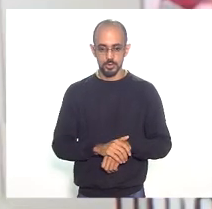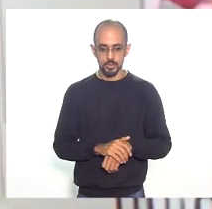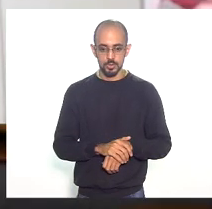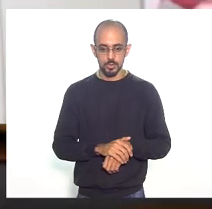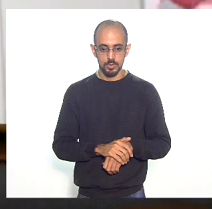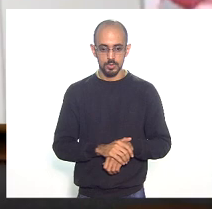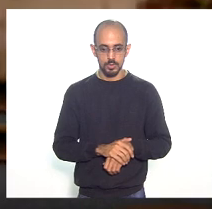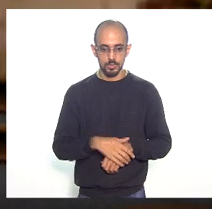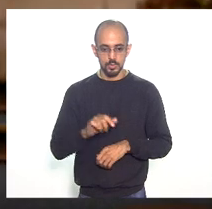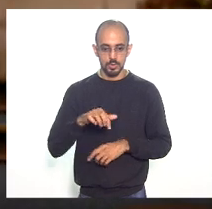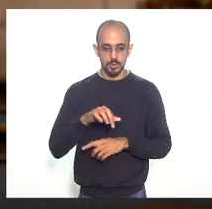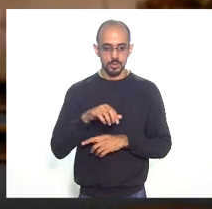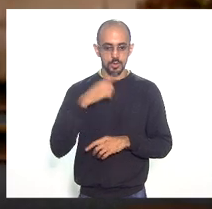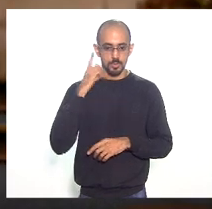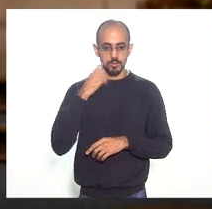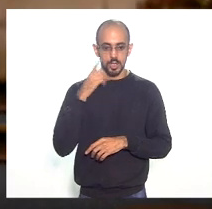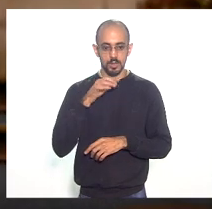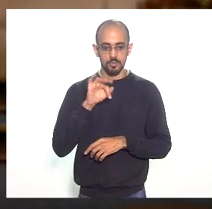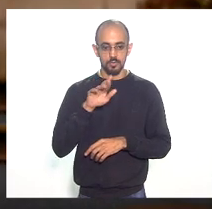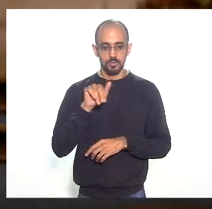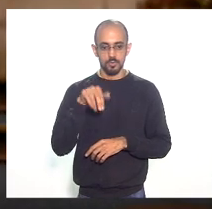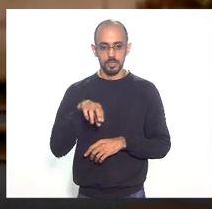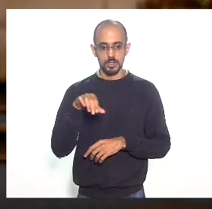Serafini sim. Deputado Afranciane Mota.